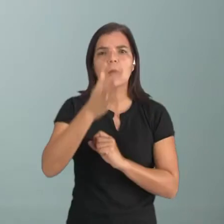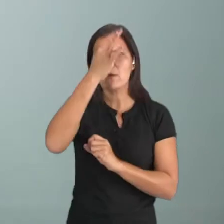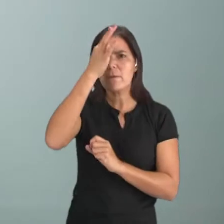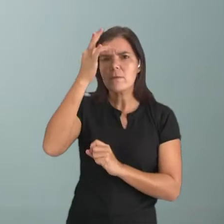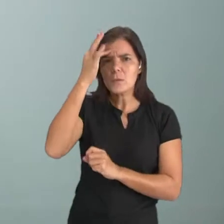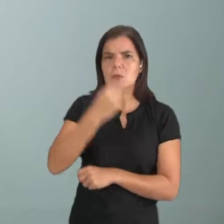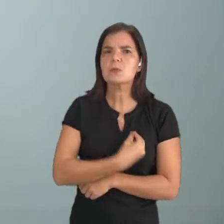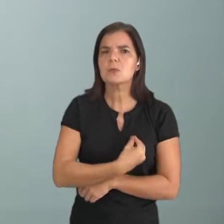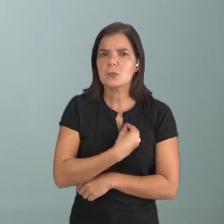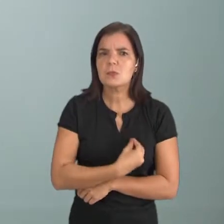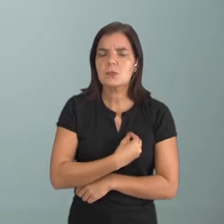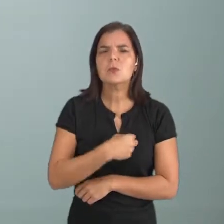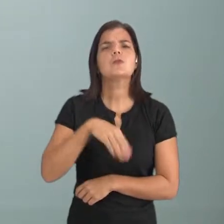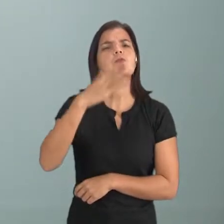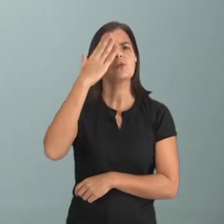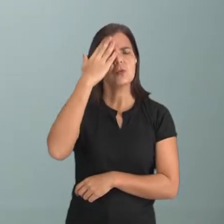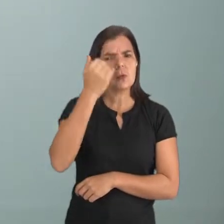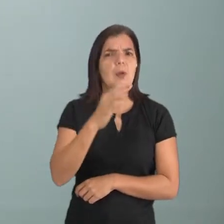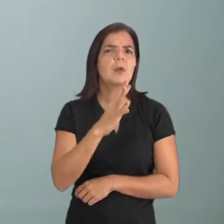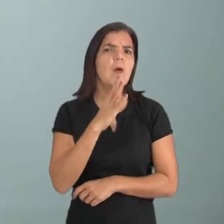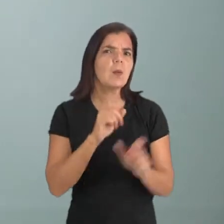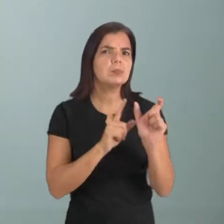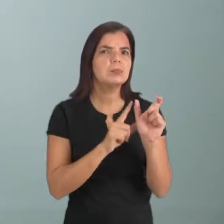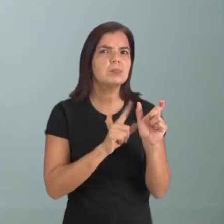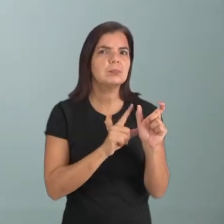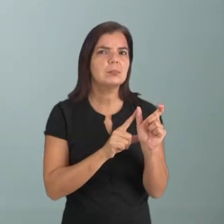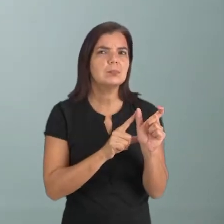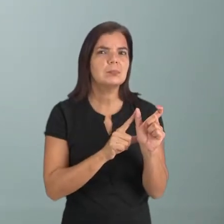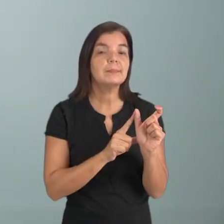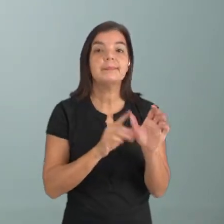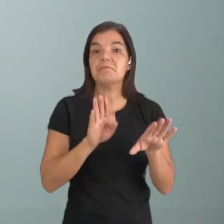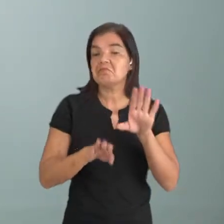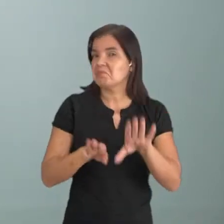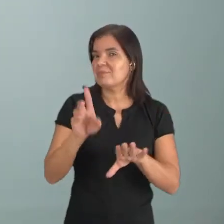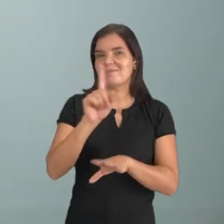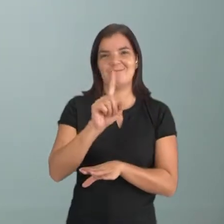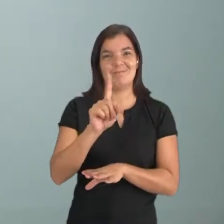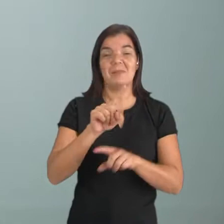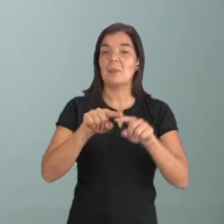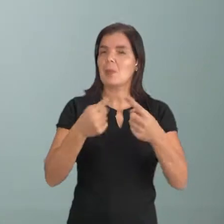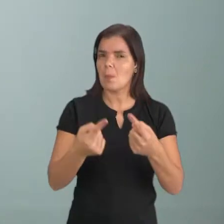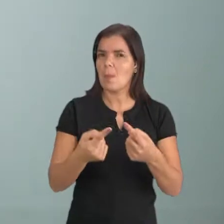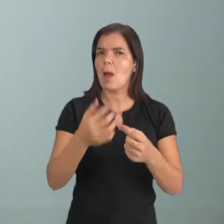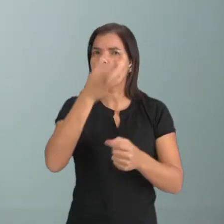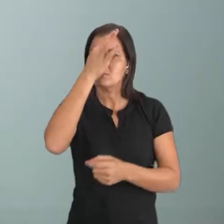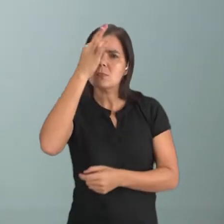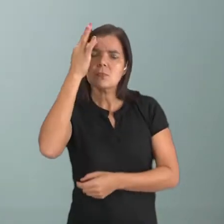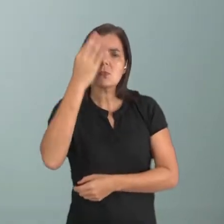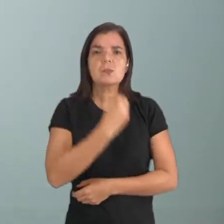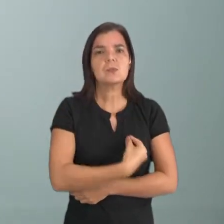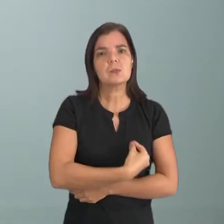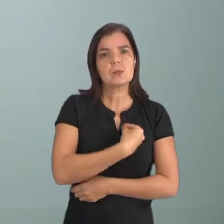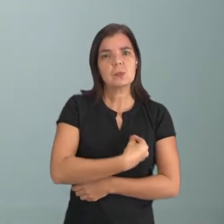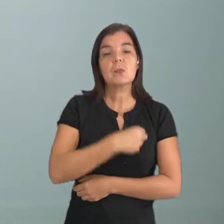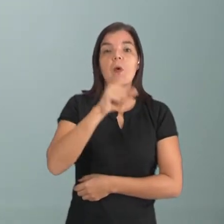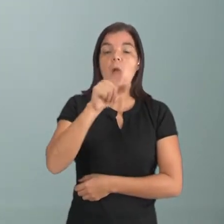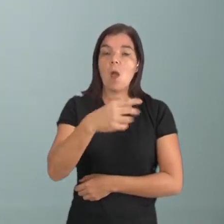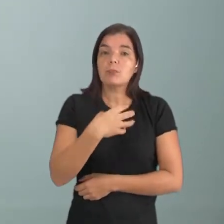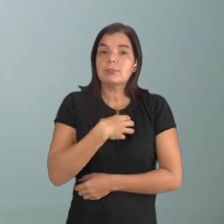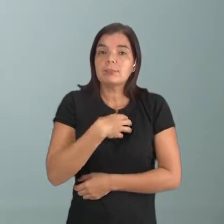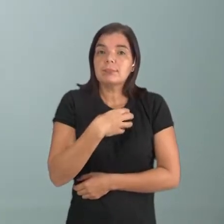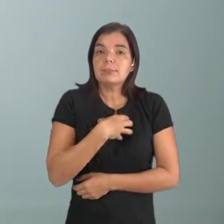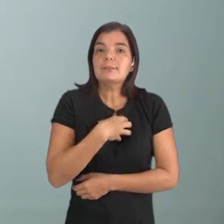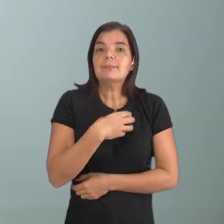de vida? Você já ouviu falar sobre isso? Talvez não, né? Mas a filosofia de vida é um modo